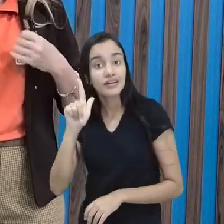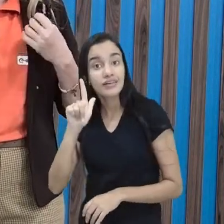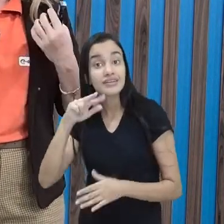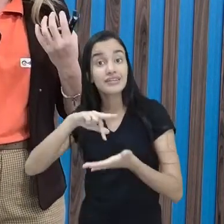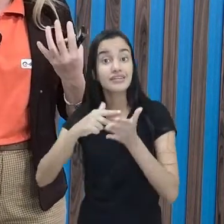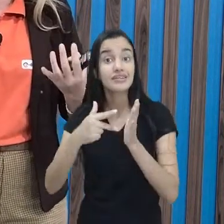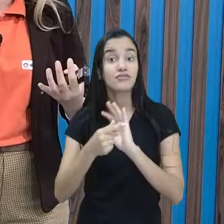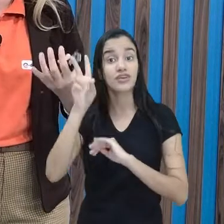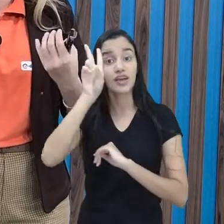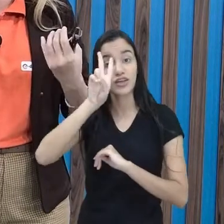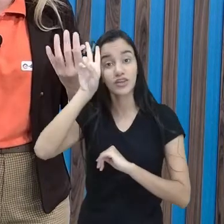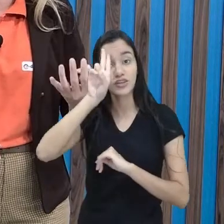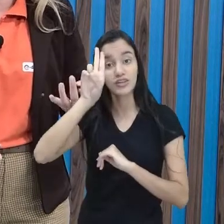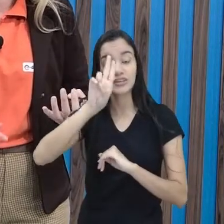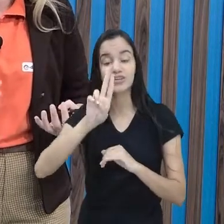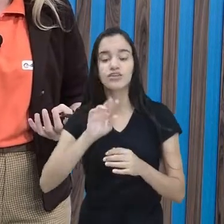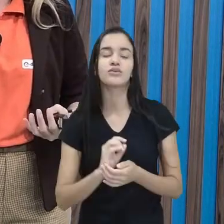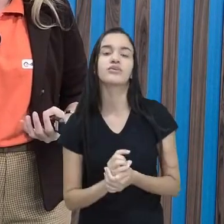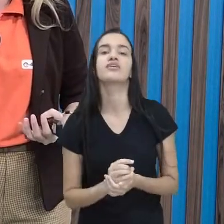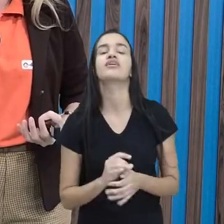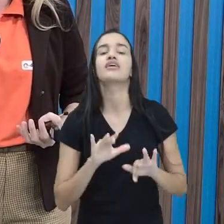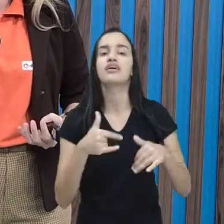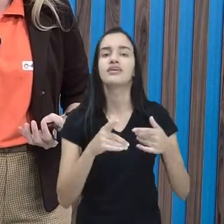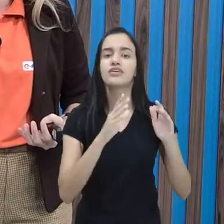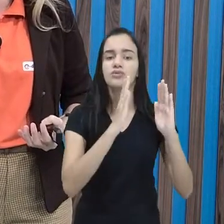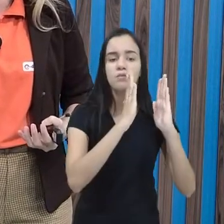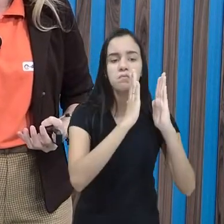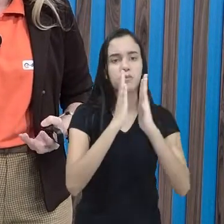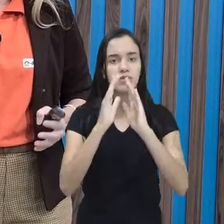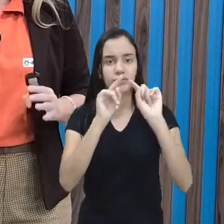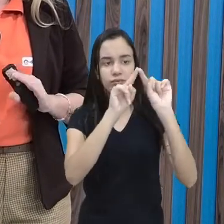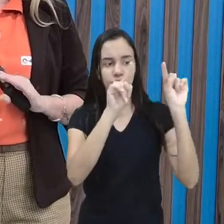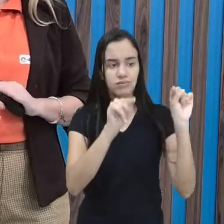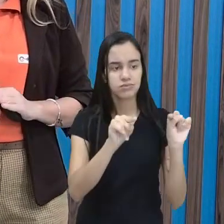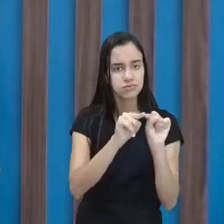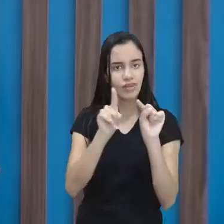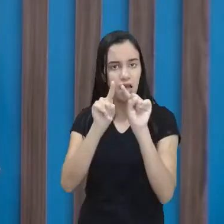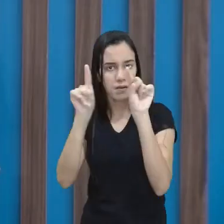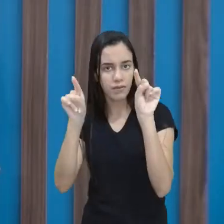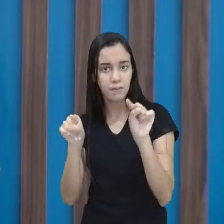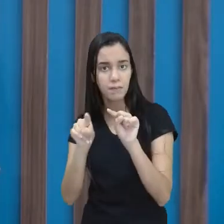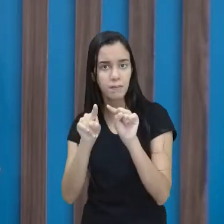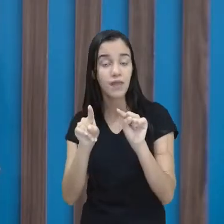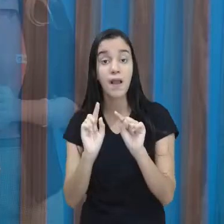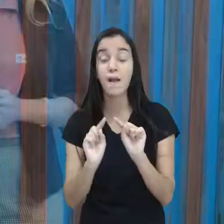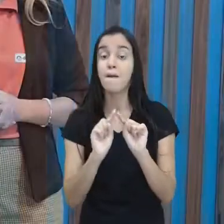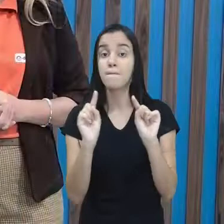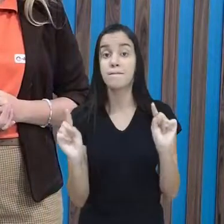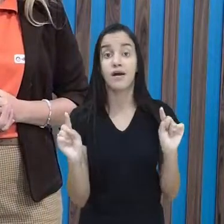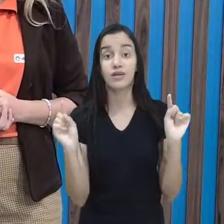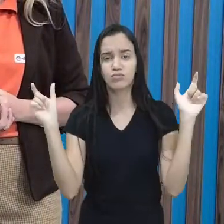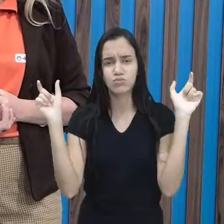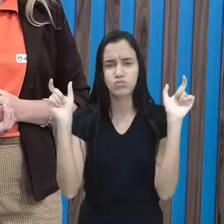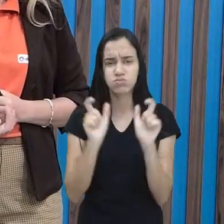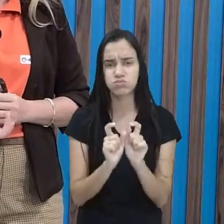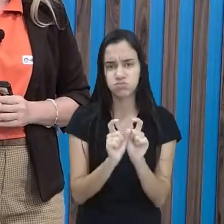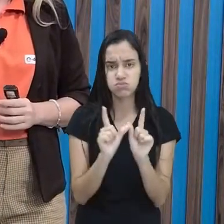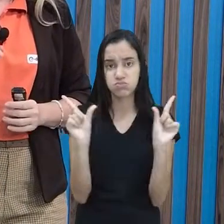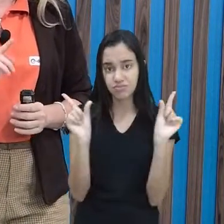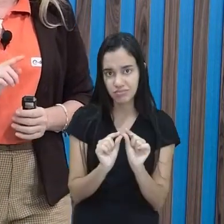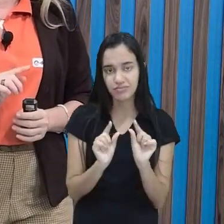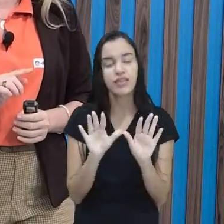significa histórias em quadrinhos, tá? Porém, são bem mais